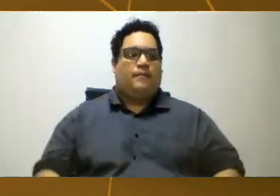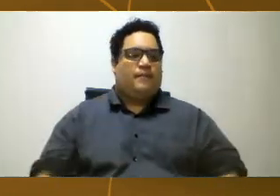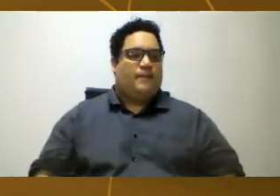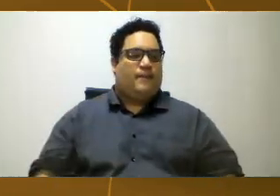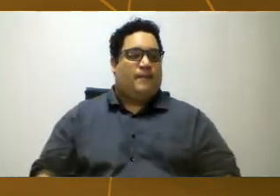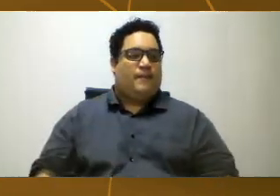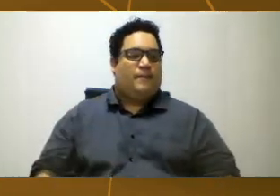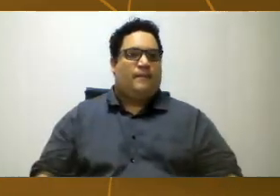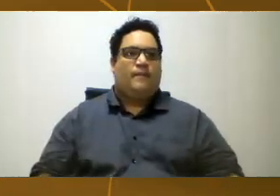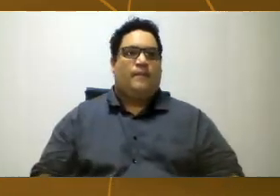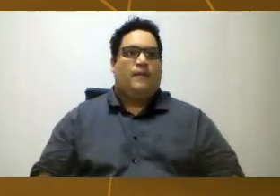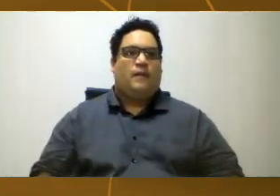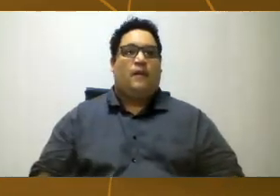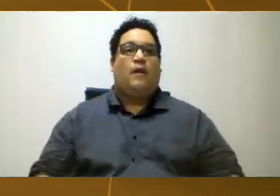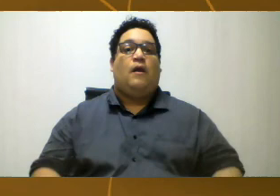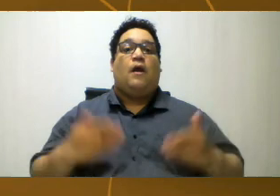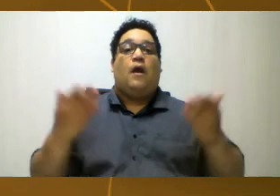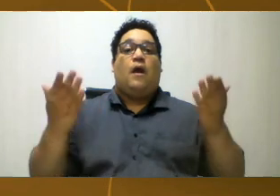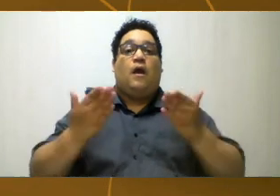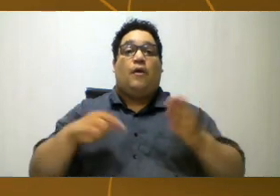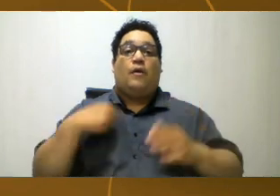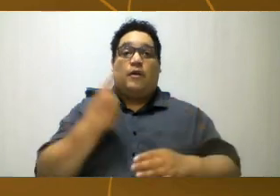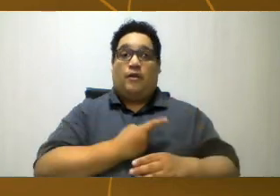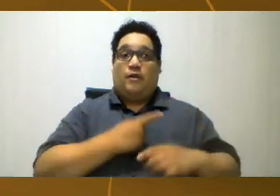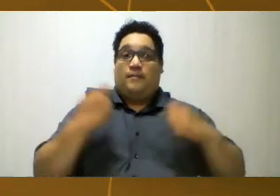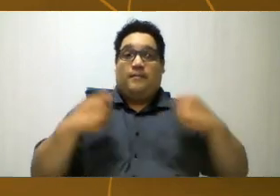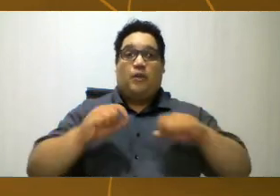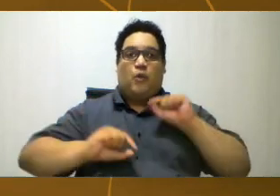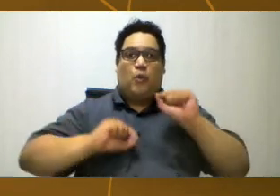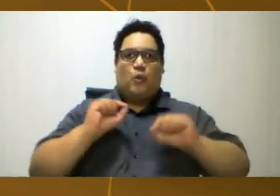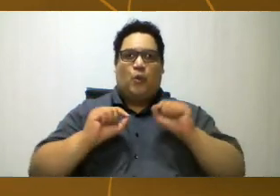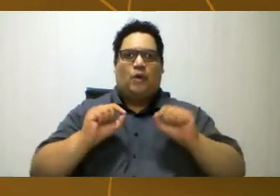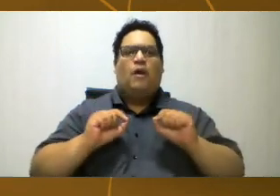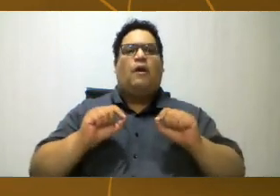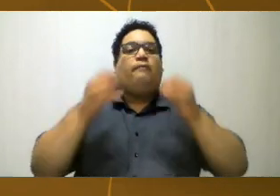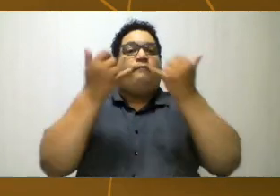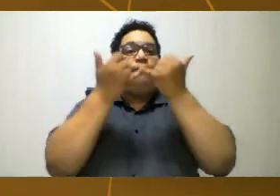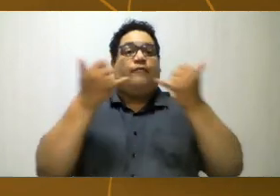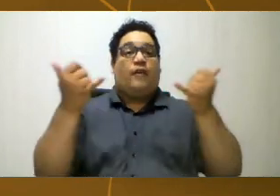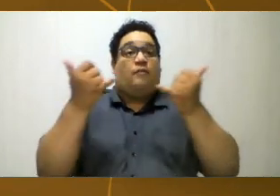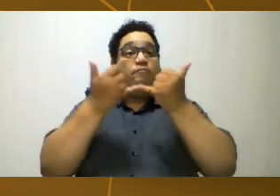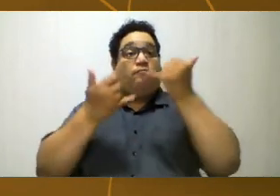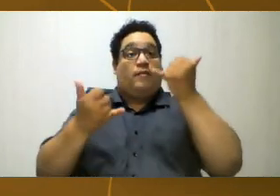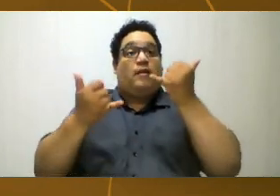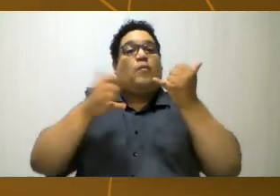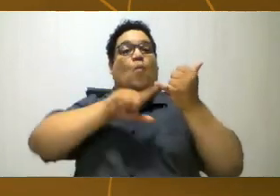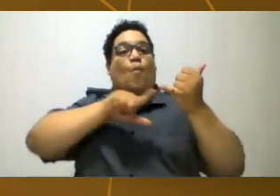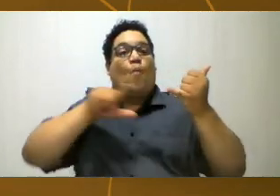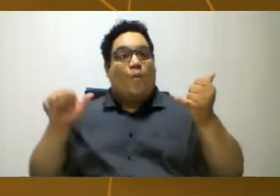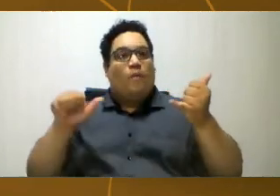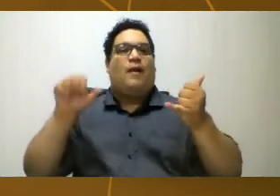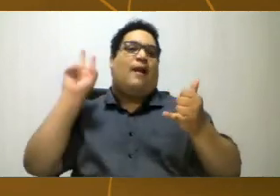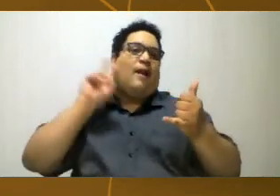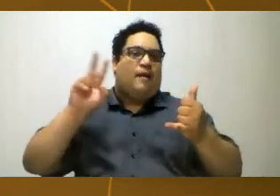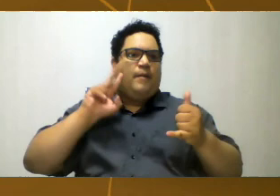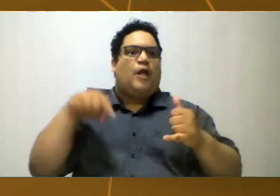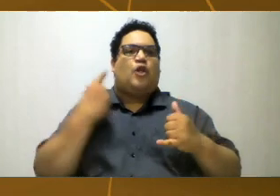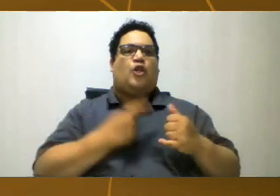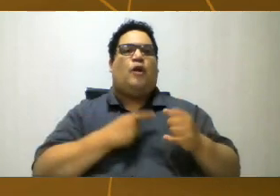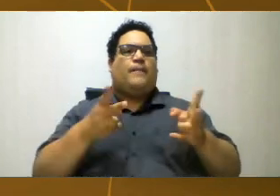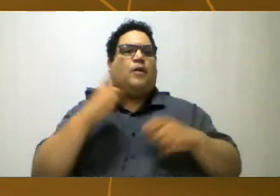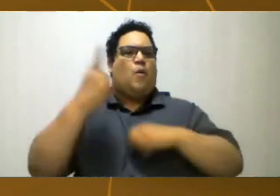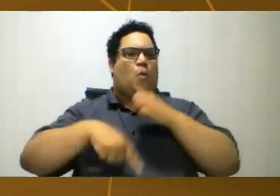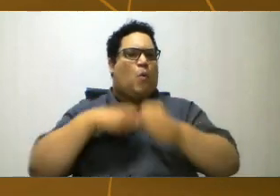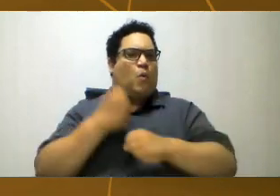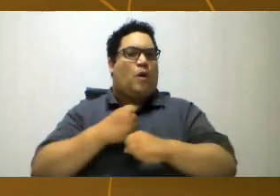E a nossa ideia também é que está expandindo a nossa rede de cobertura sem fio, né? Que a gente percebeu durante esse um pouco mais de um ano que a